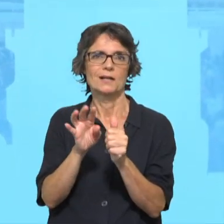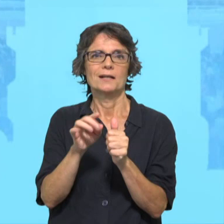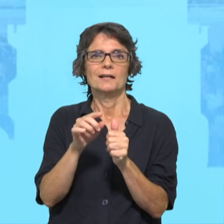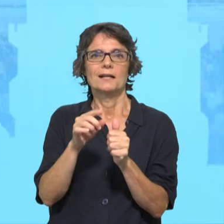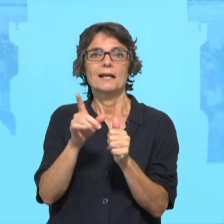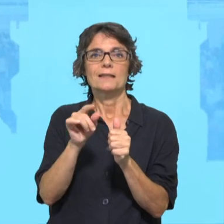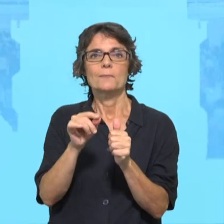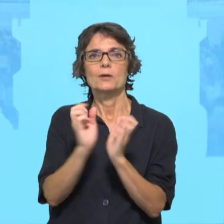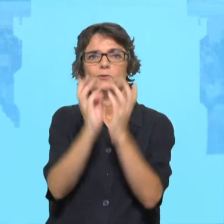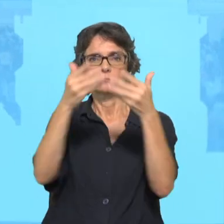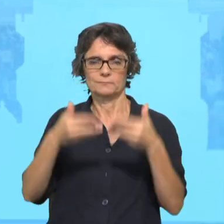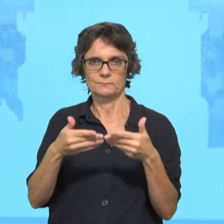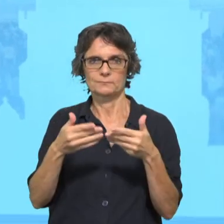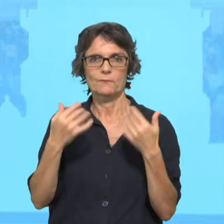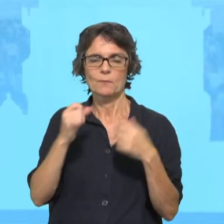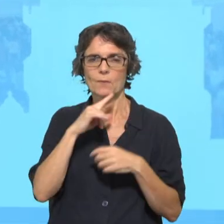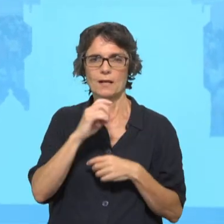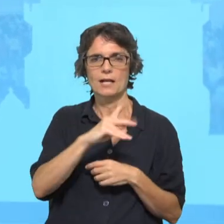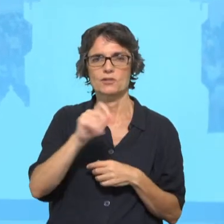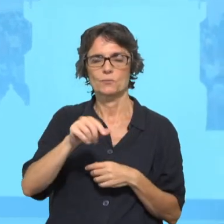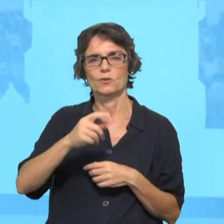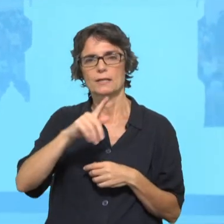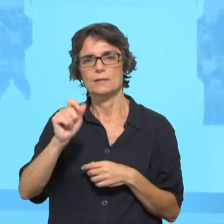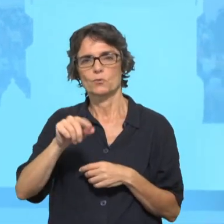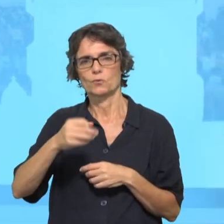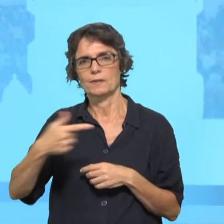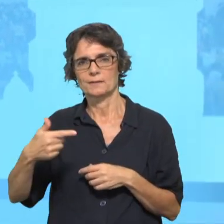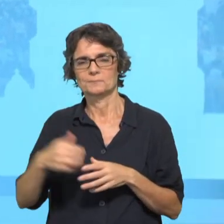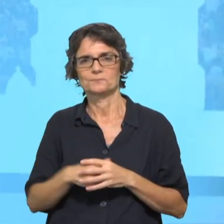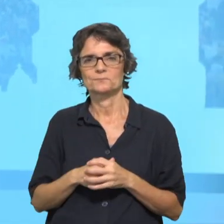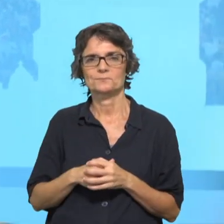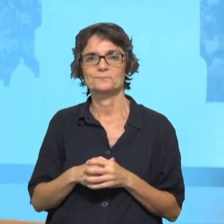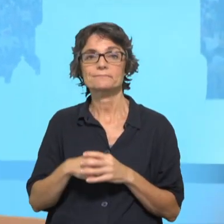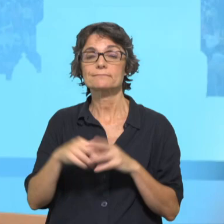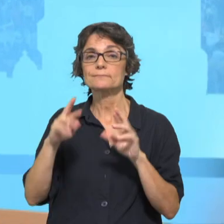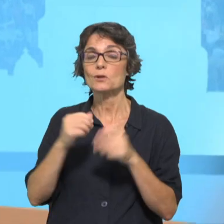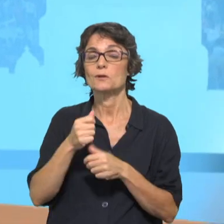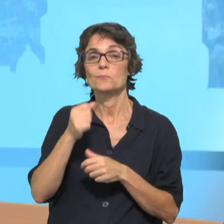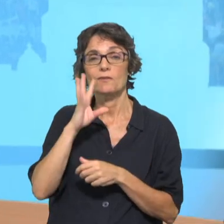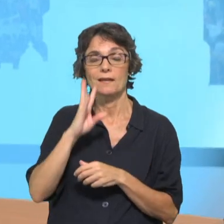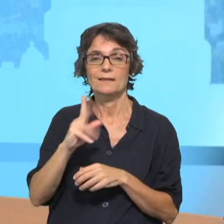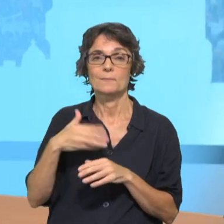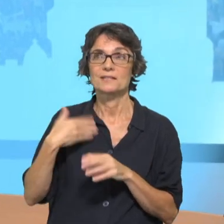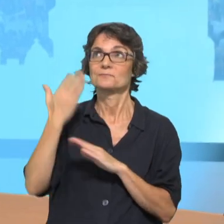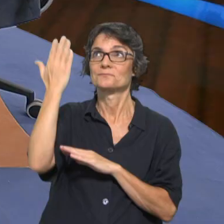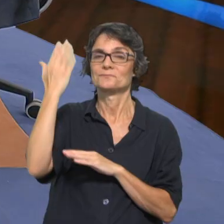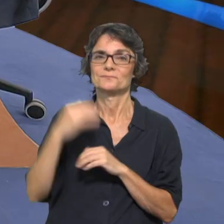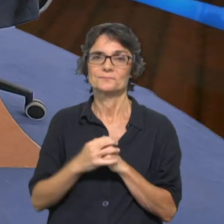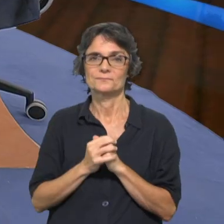como no portal de informação agência.eclésia.pt. Votos de uma ótima tarde e até amanhã, se Deus quiser.